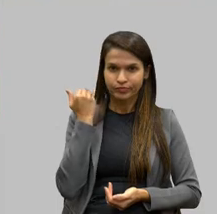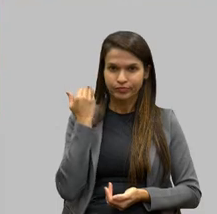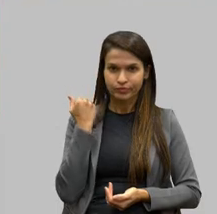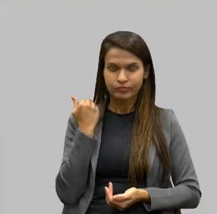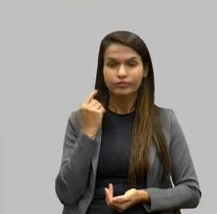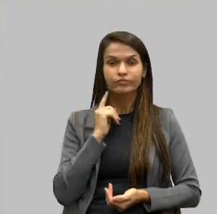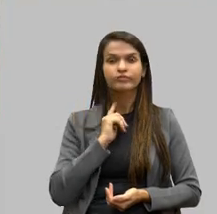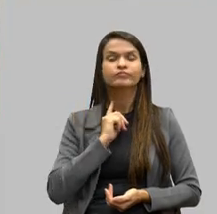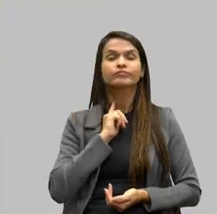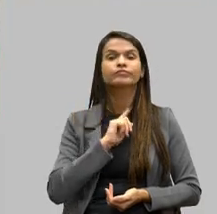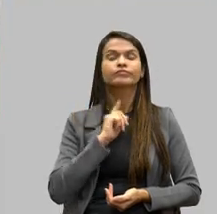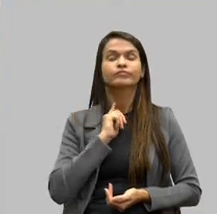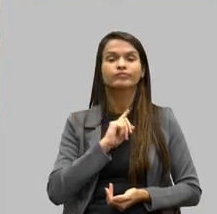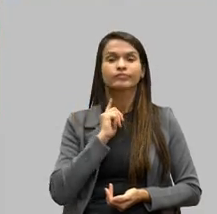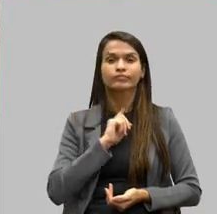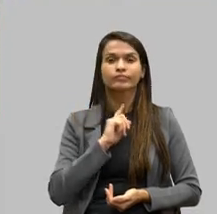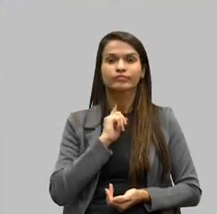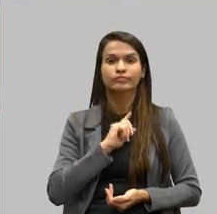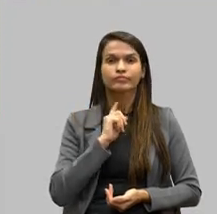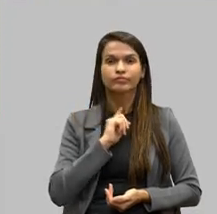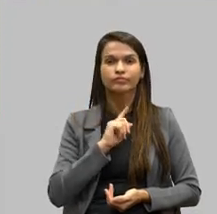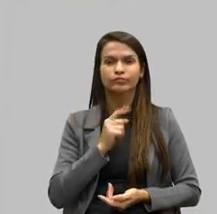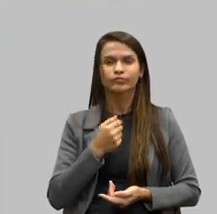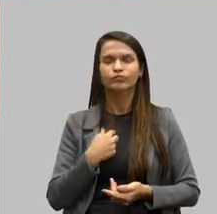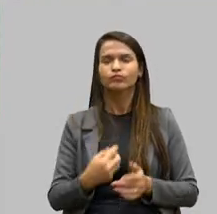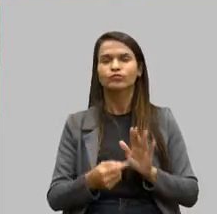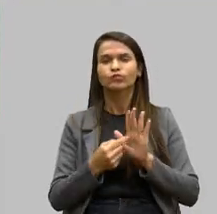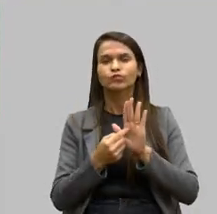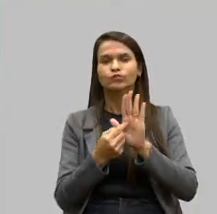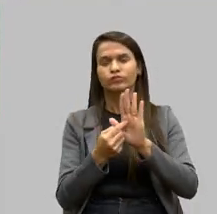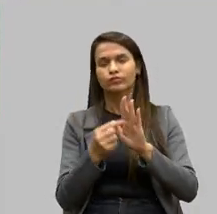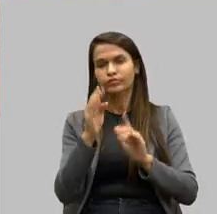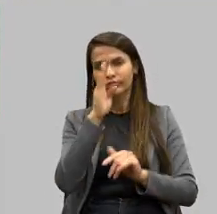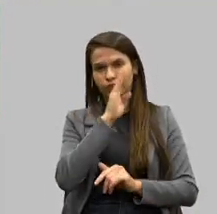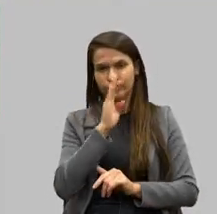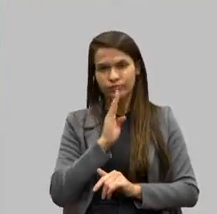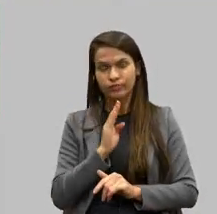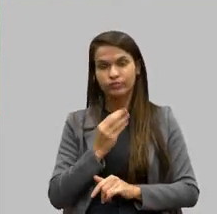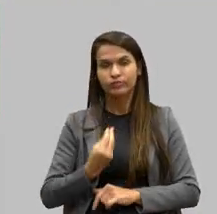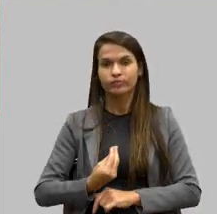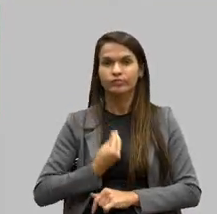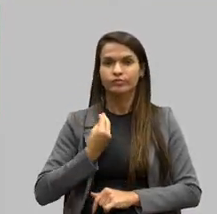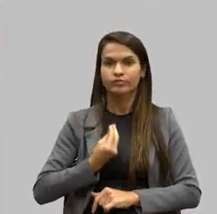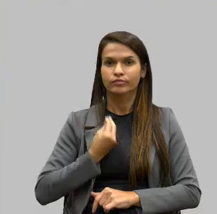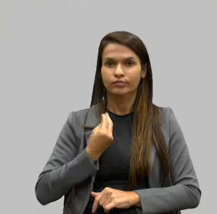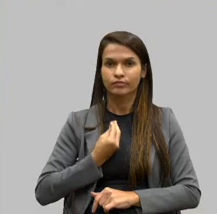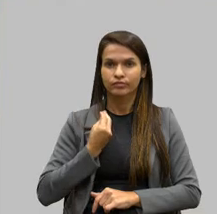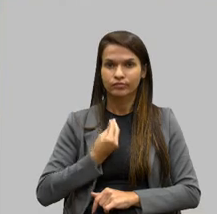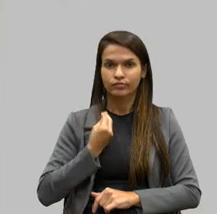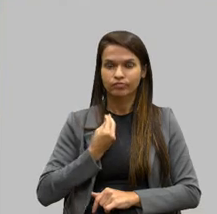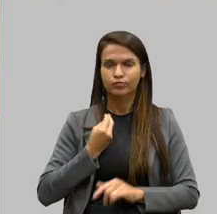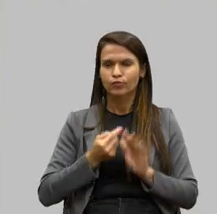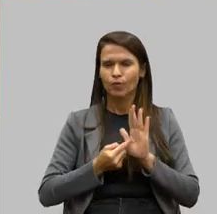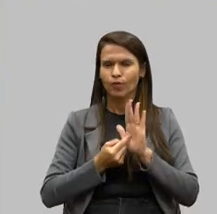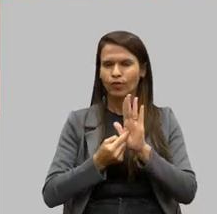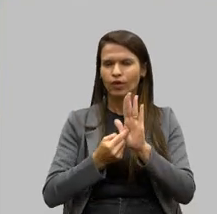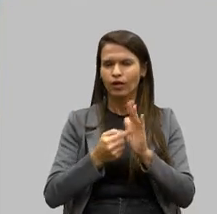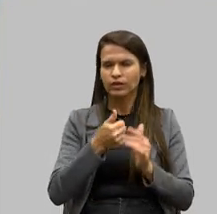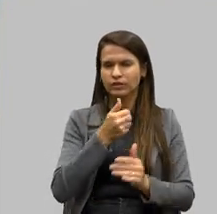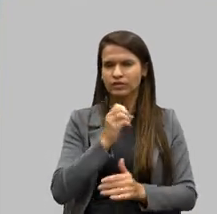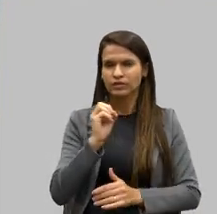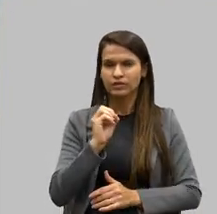Minas foi destaque nacional na participação e resposta em 100% dos